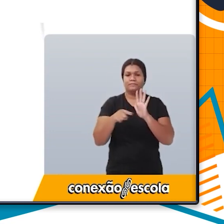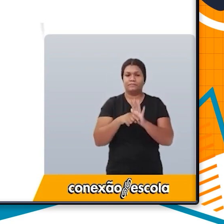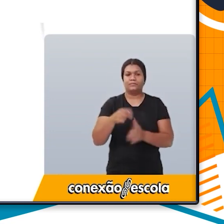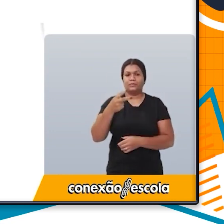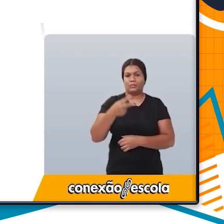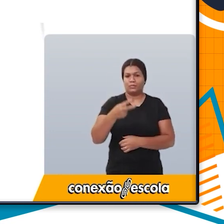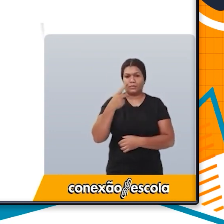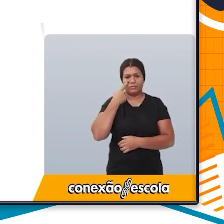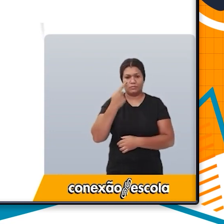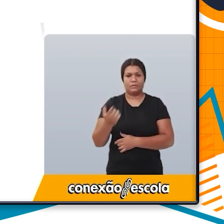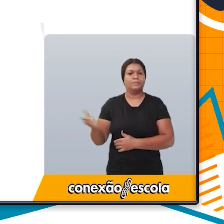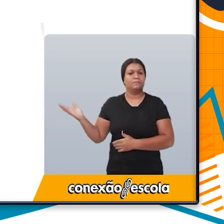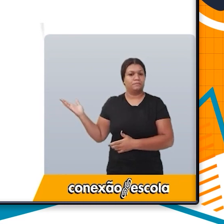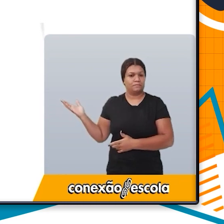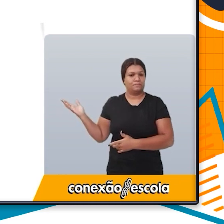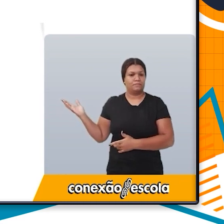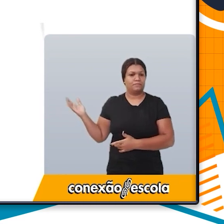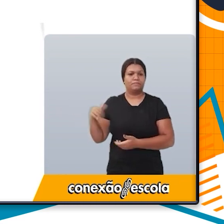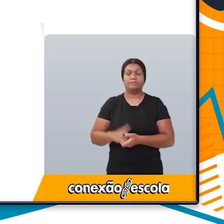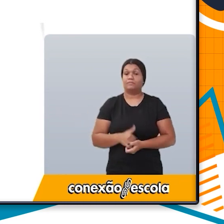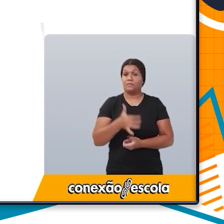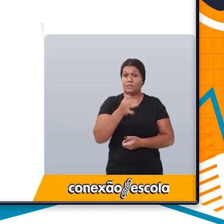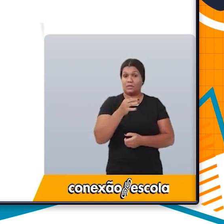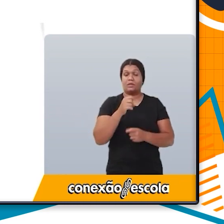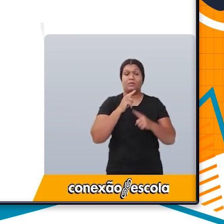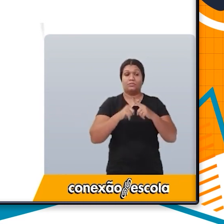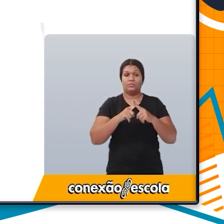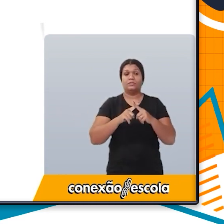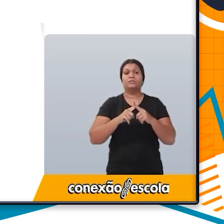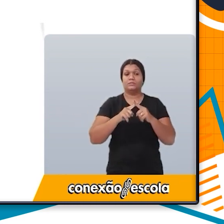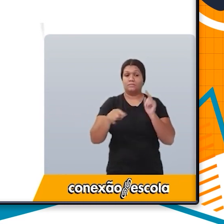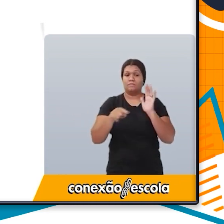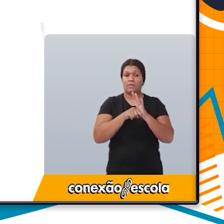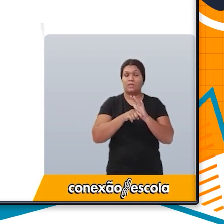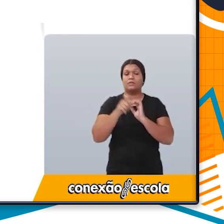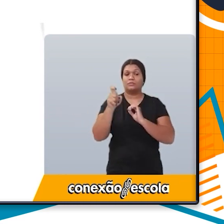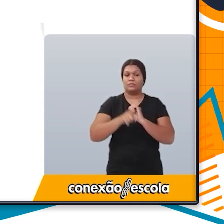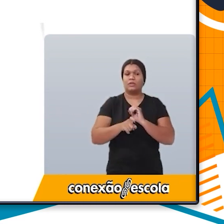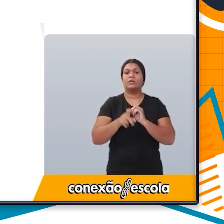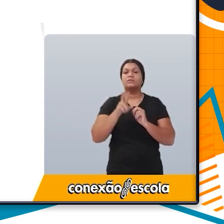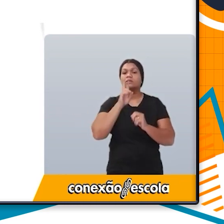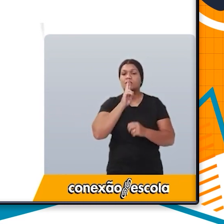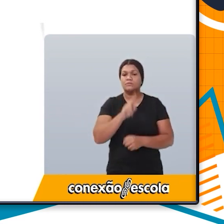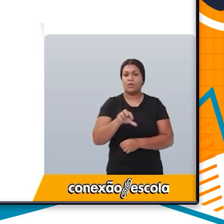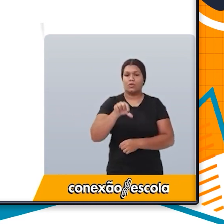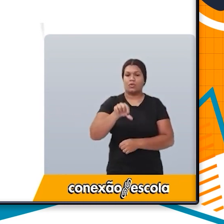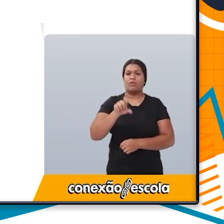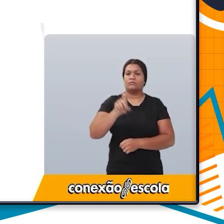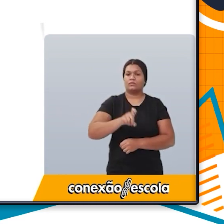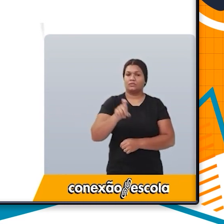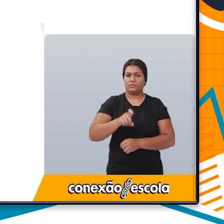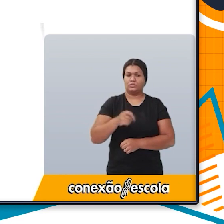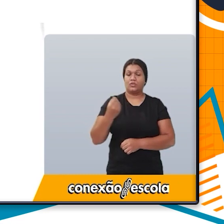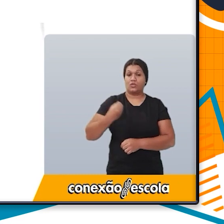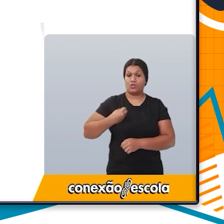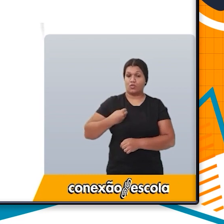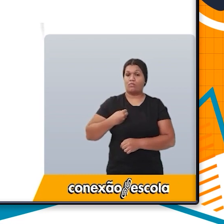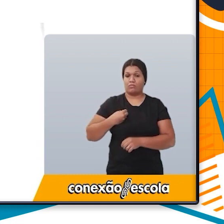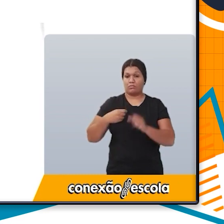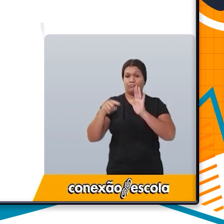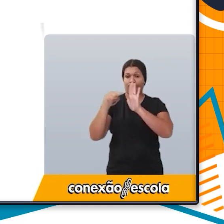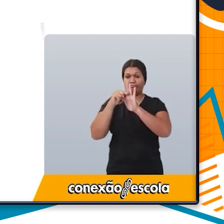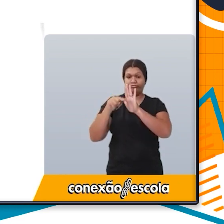dois, vamos ficar com 10x menos x igual a 9x e este número menos